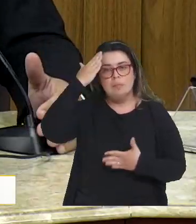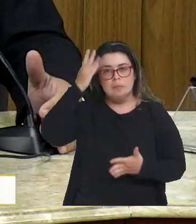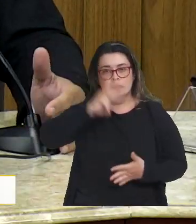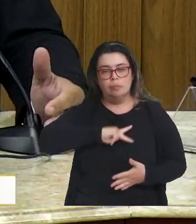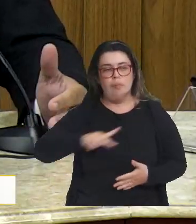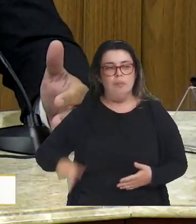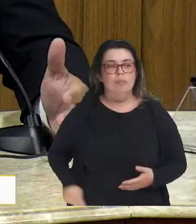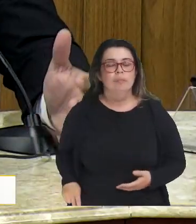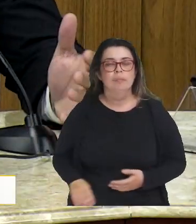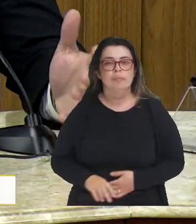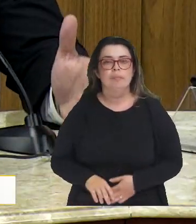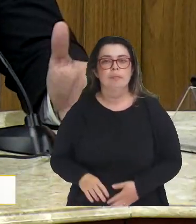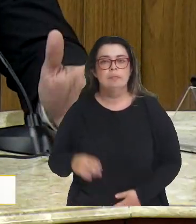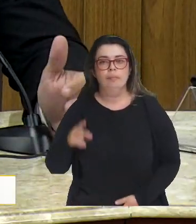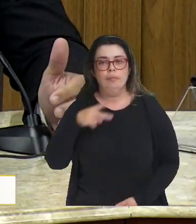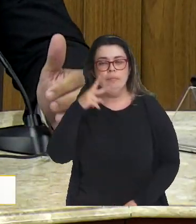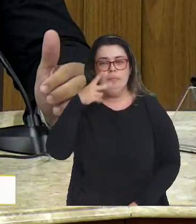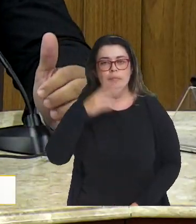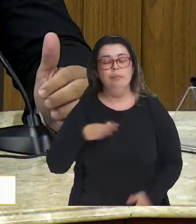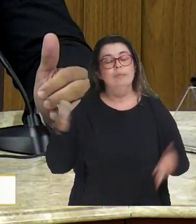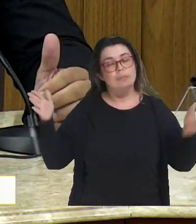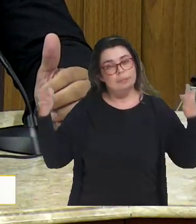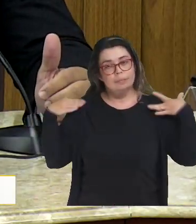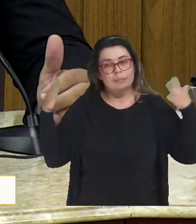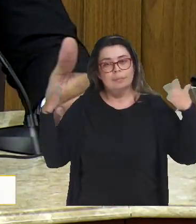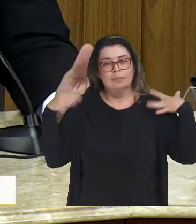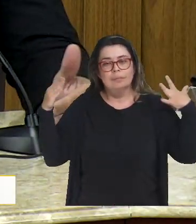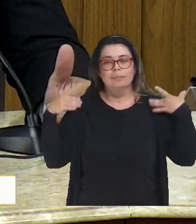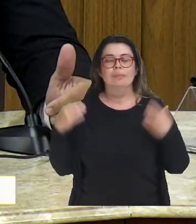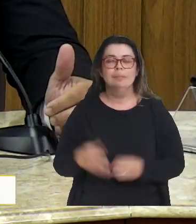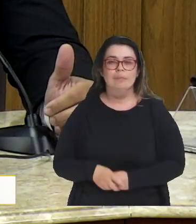para externar a minha alegria